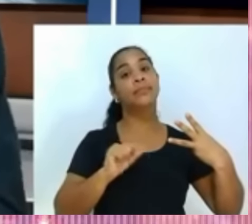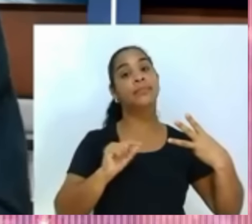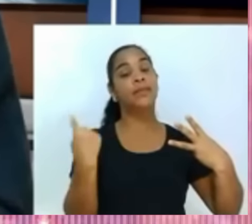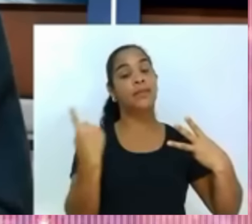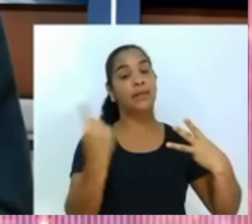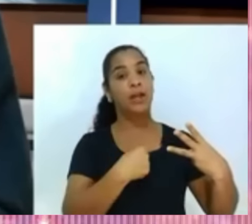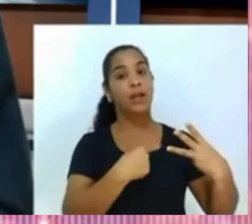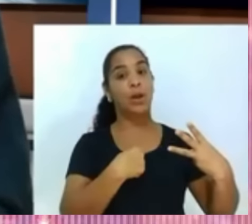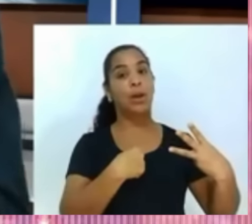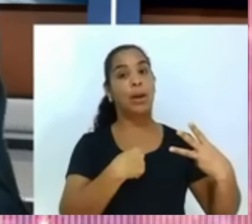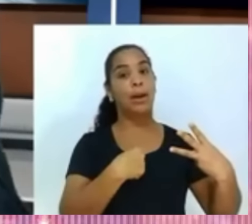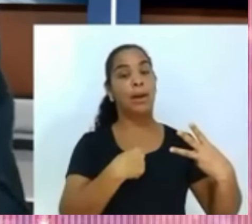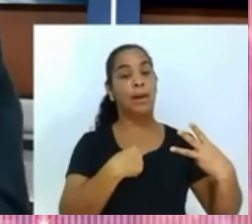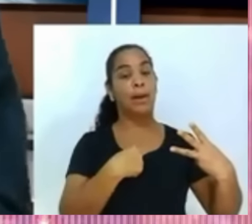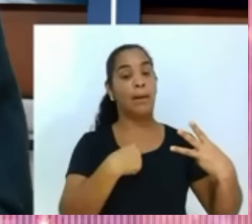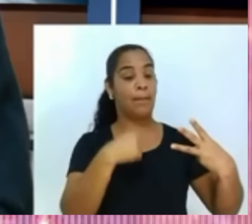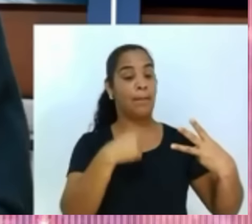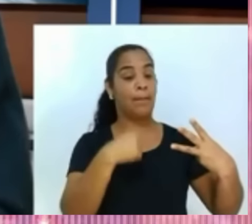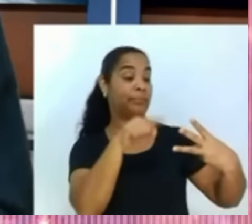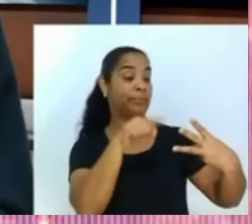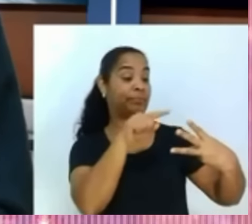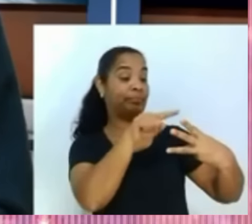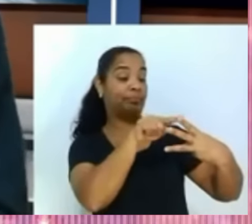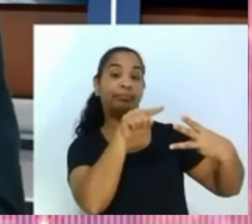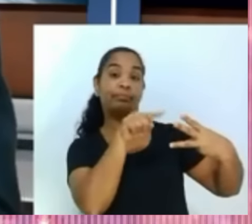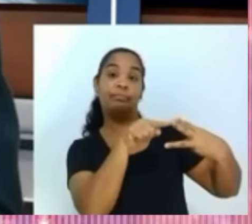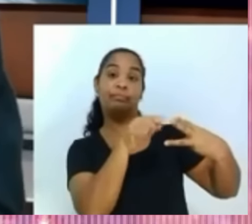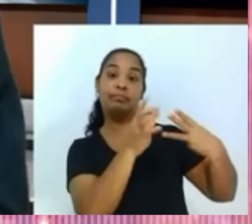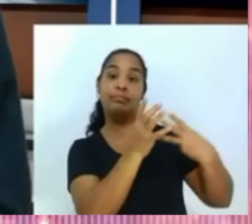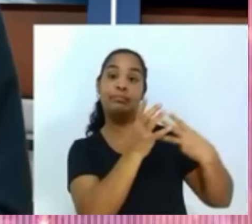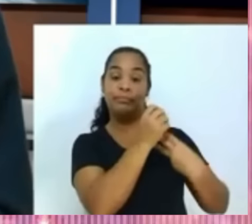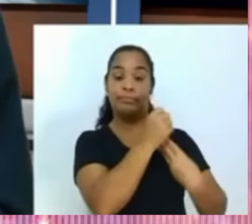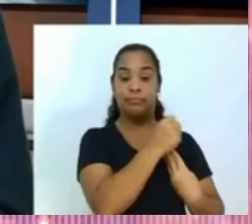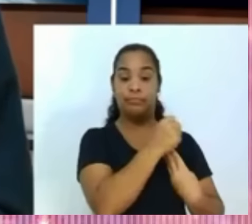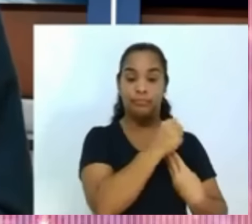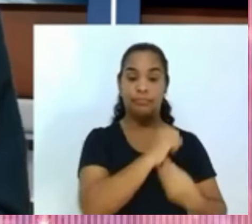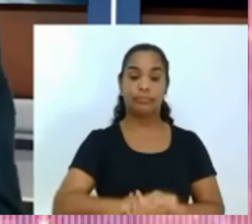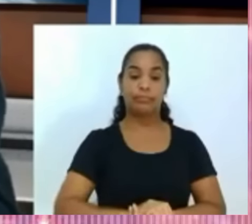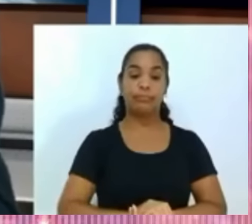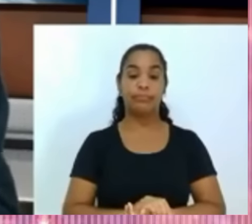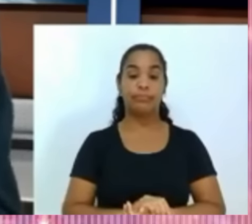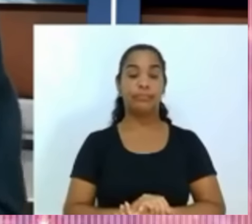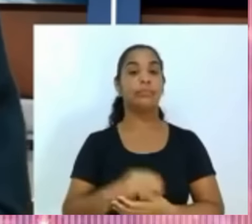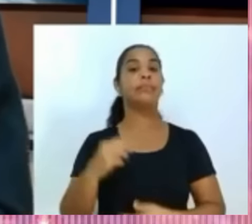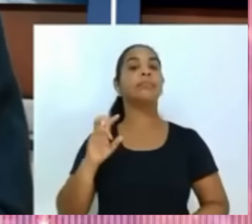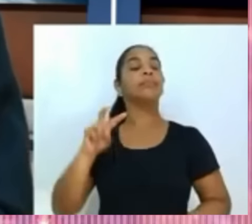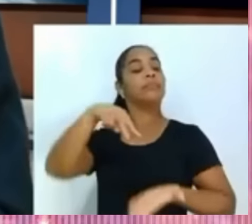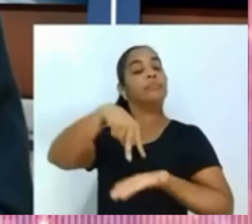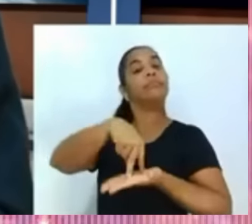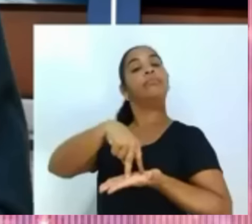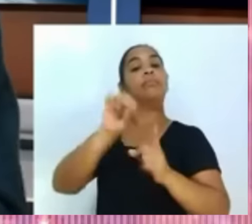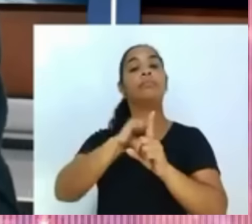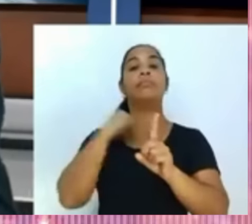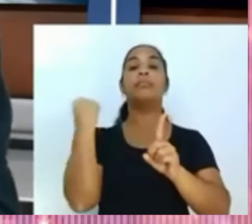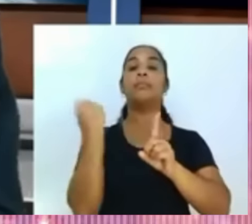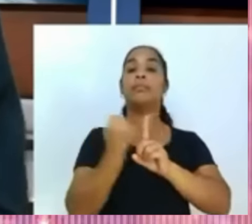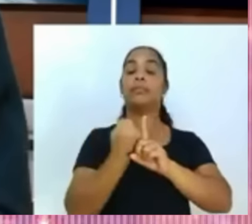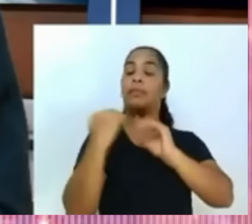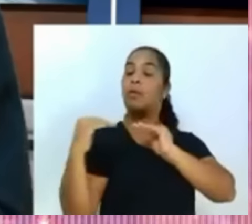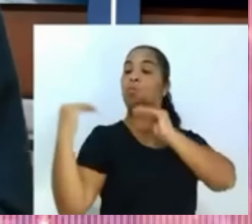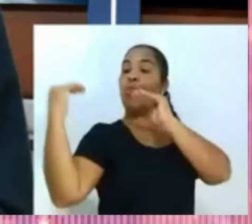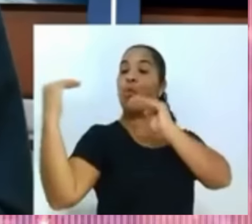dos dois primeiros a posição a posição social a posição religiosa a